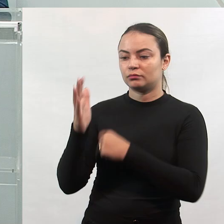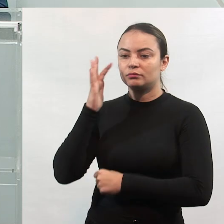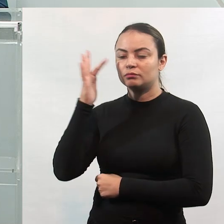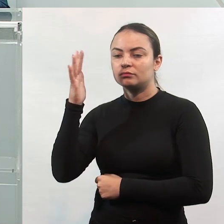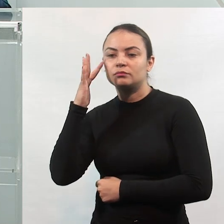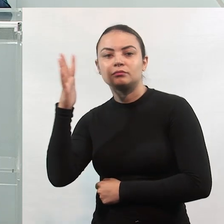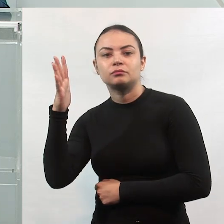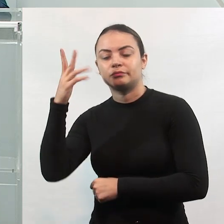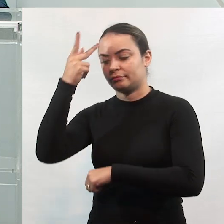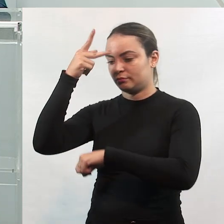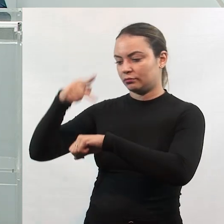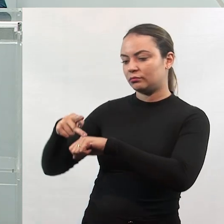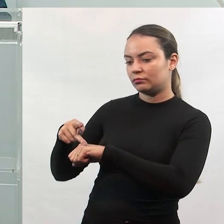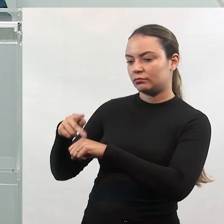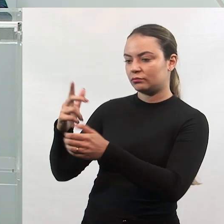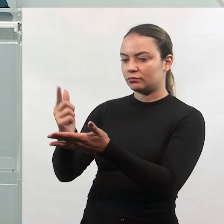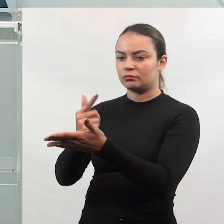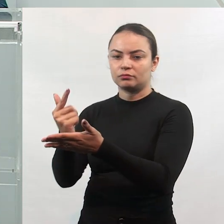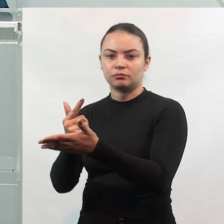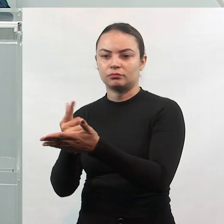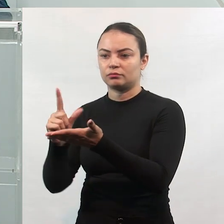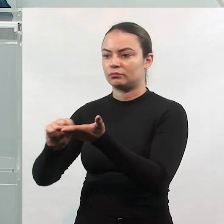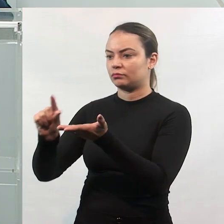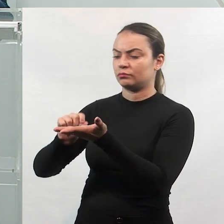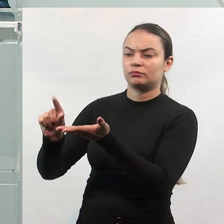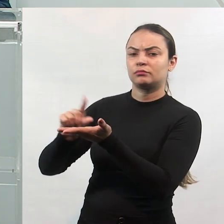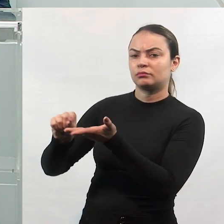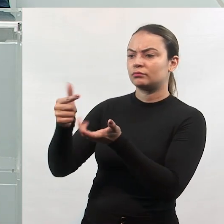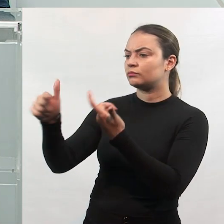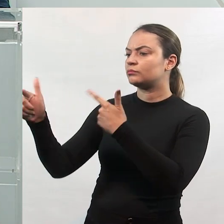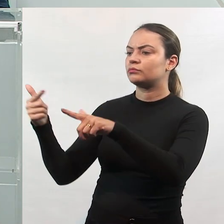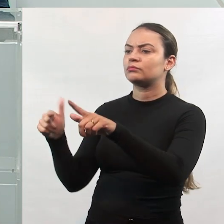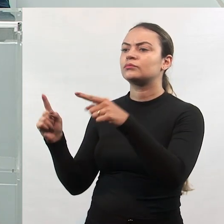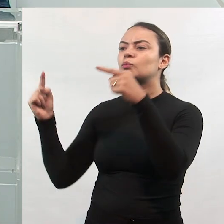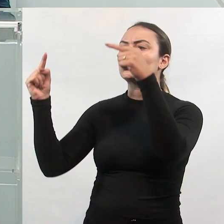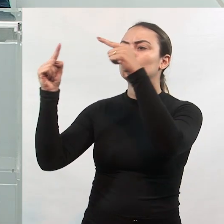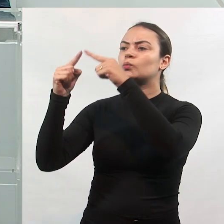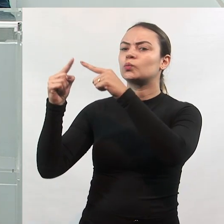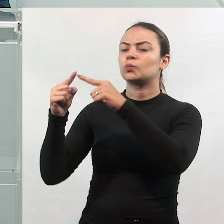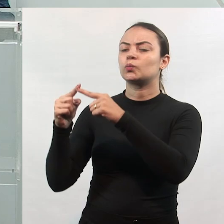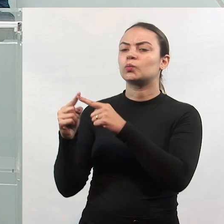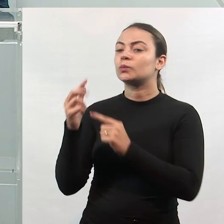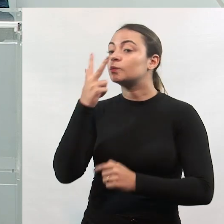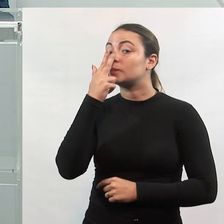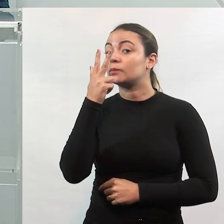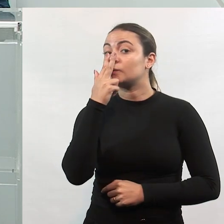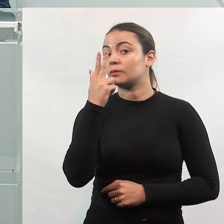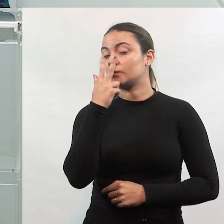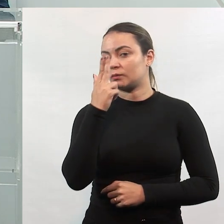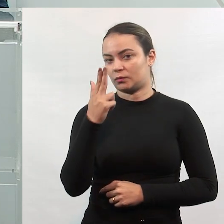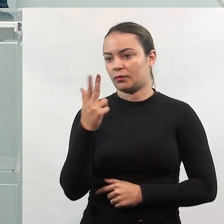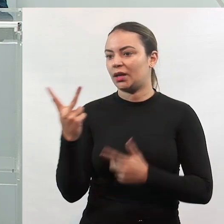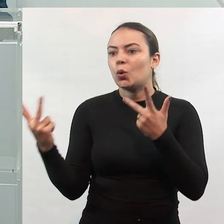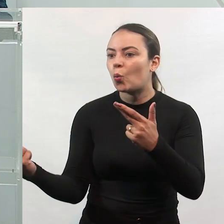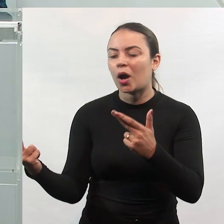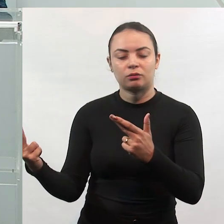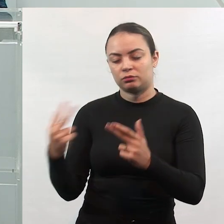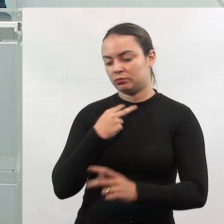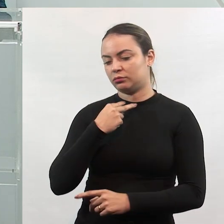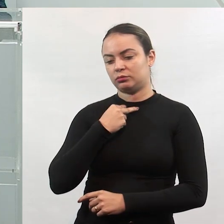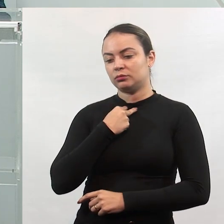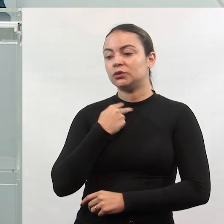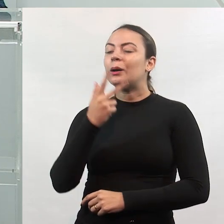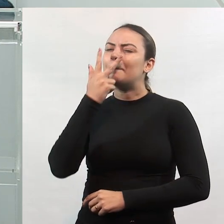teórica, né, que suporta a hipótese que foi proposta inicialmente, da relação entre quanto maior a